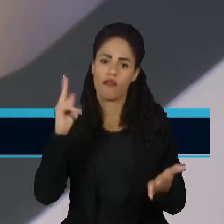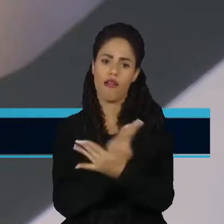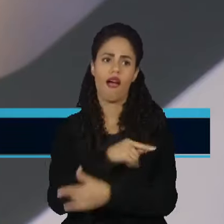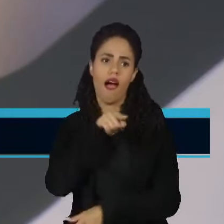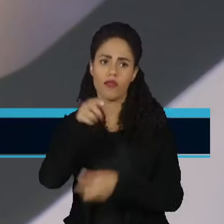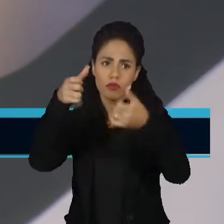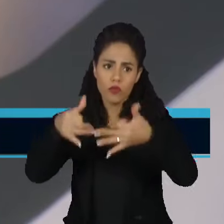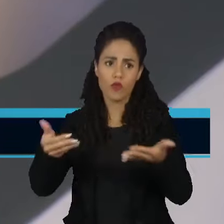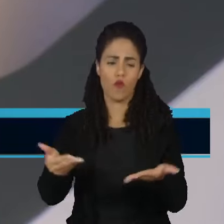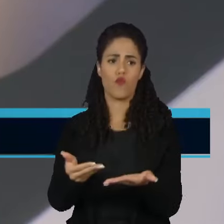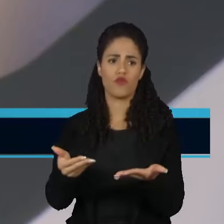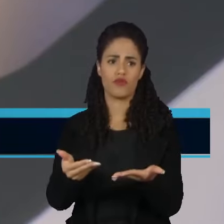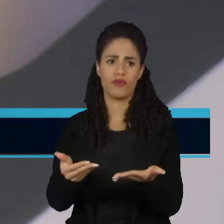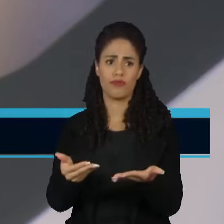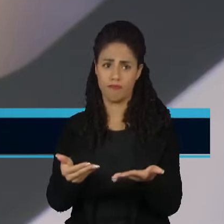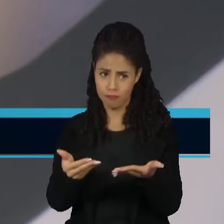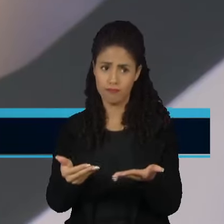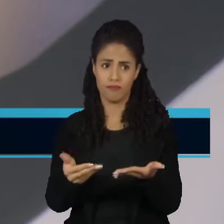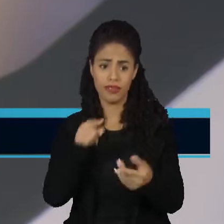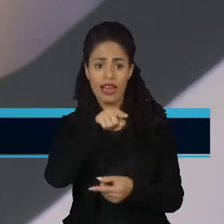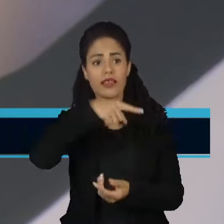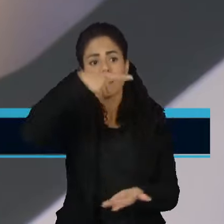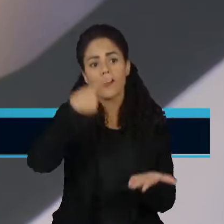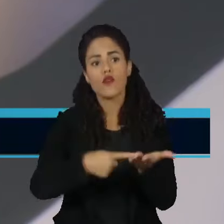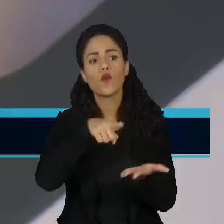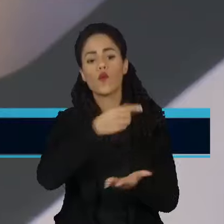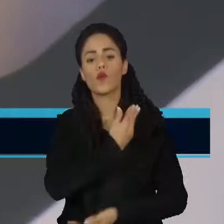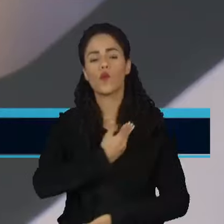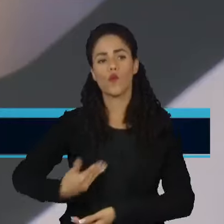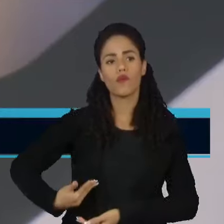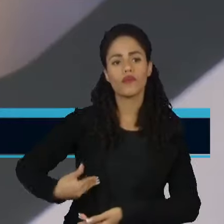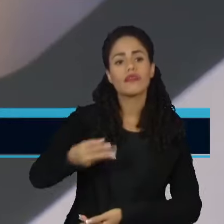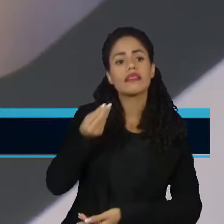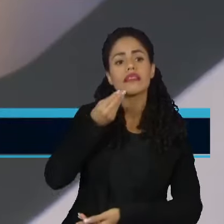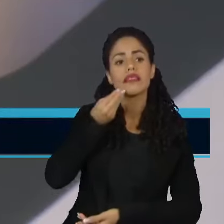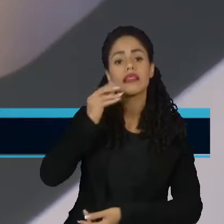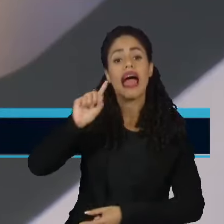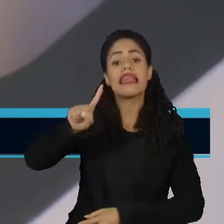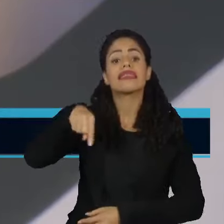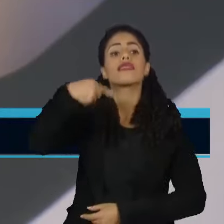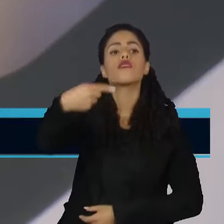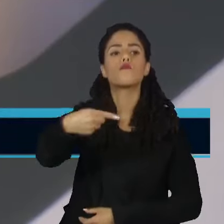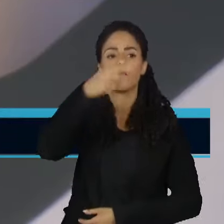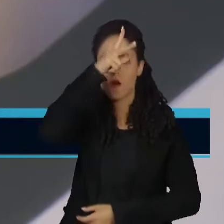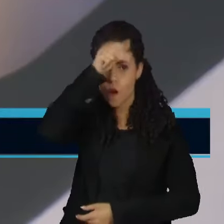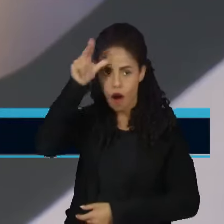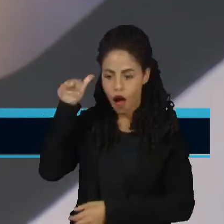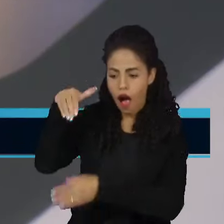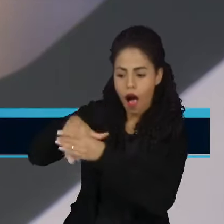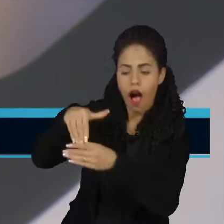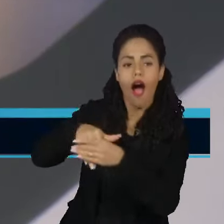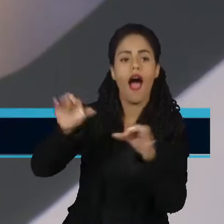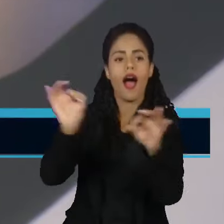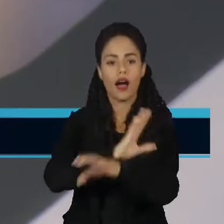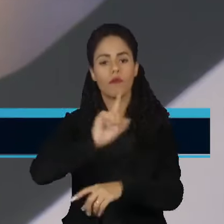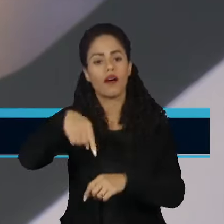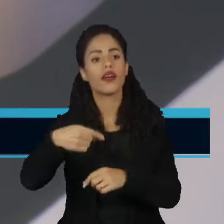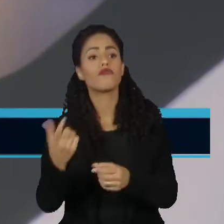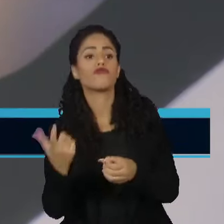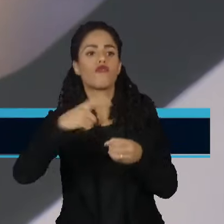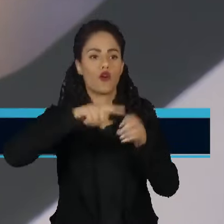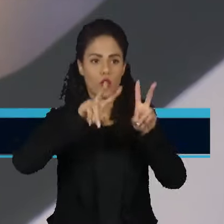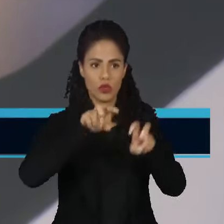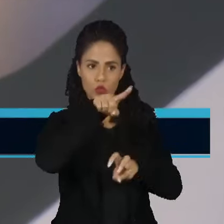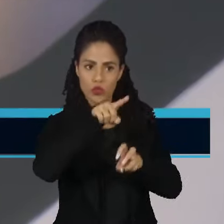nota hoje, e este acordo que o governo fez de deixar a votação para depois das eleições não é